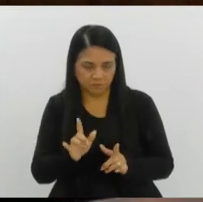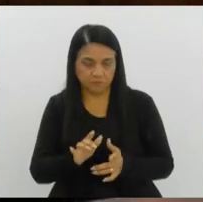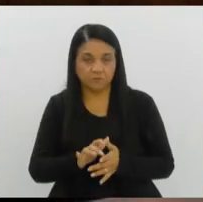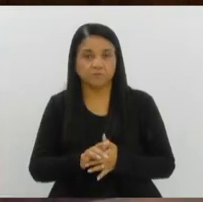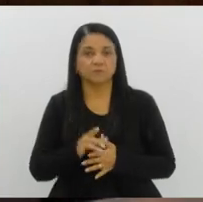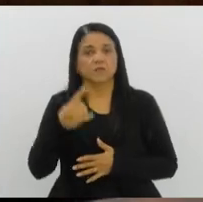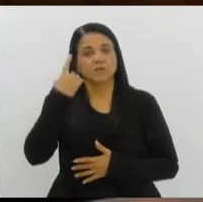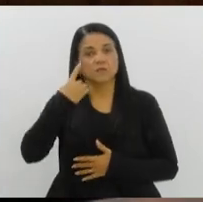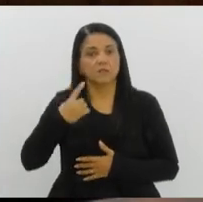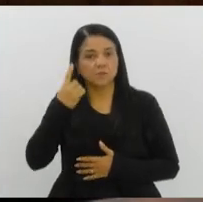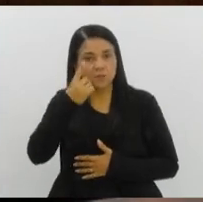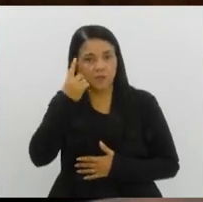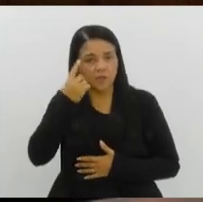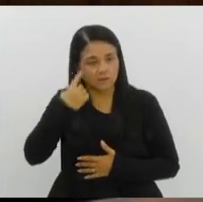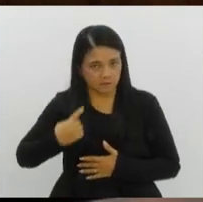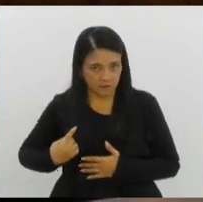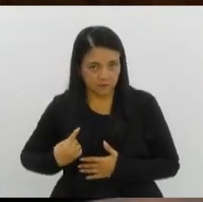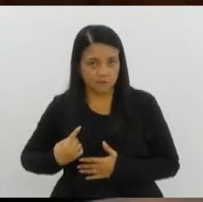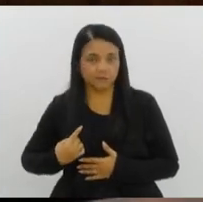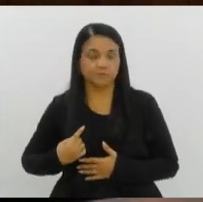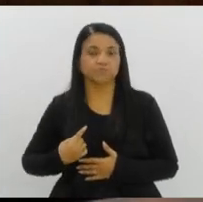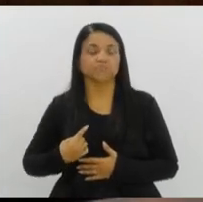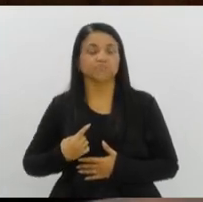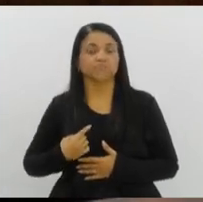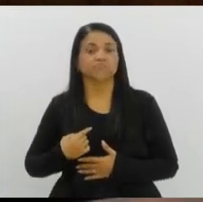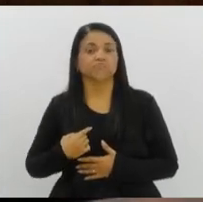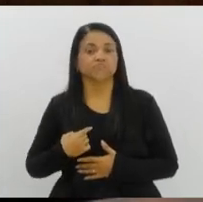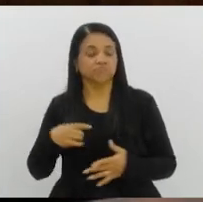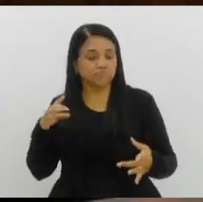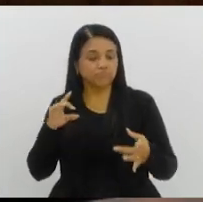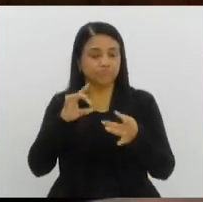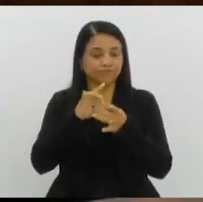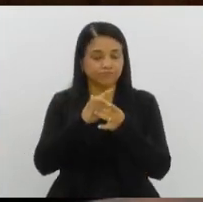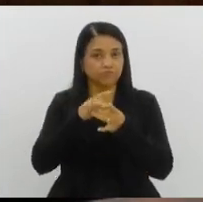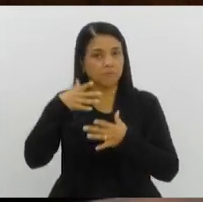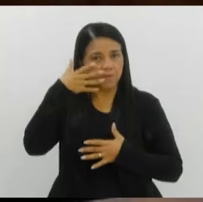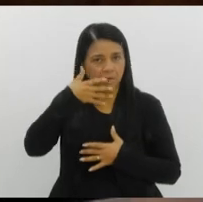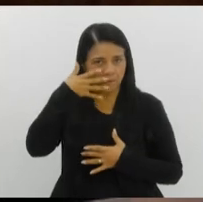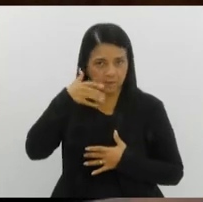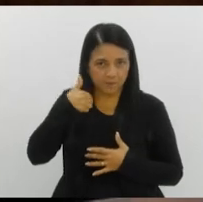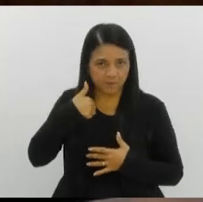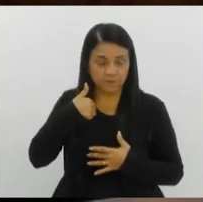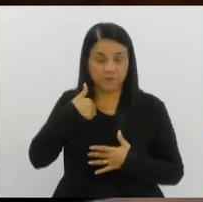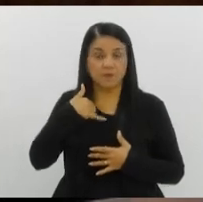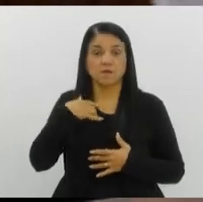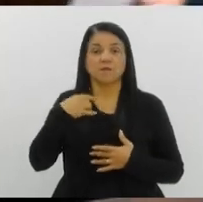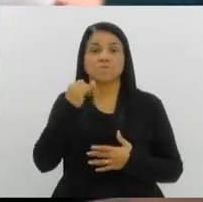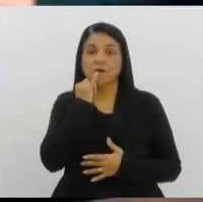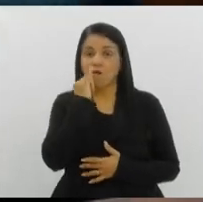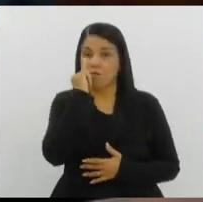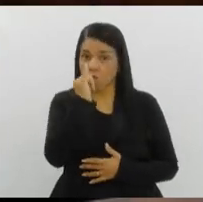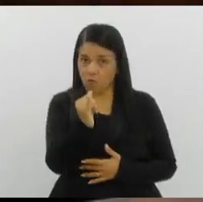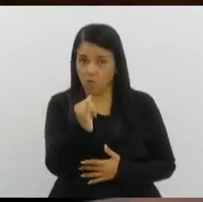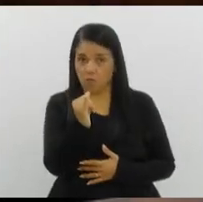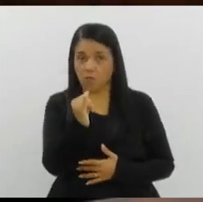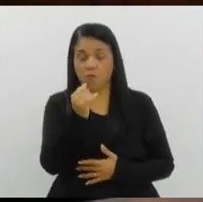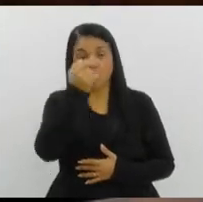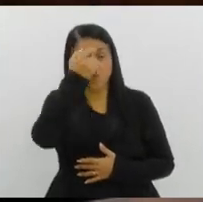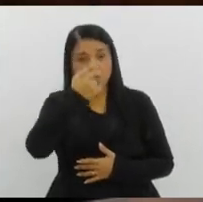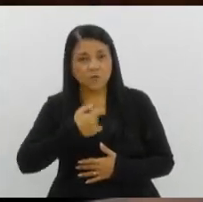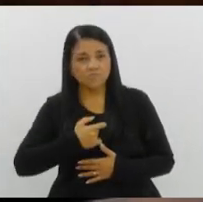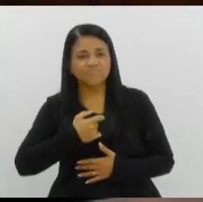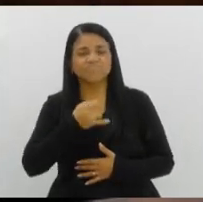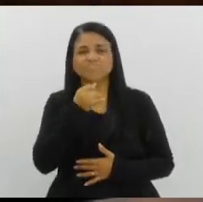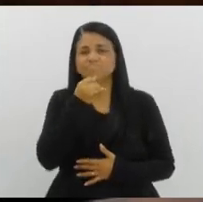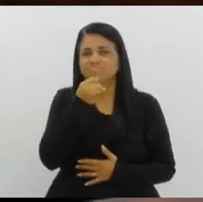da deputada Dani Monteiro, que me contemplaram, mas apenas dizer, deputada Tia Ju, que eu fico